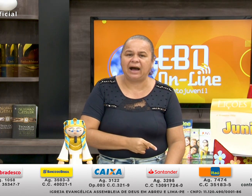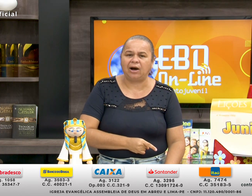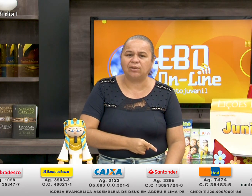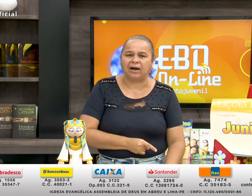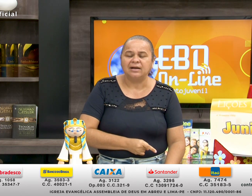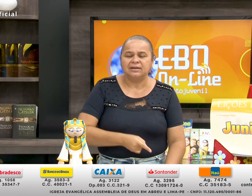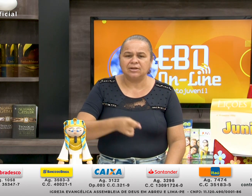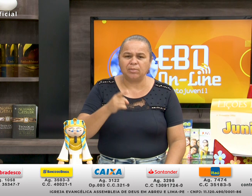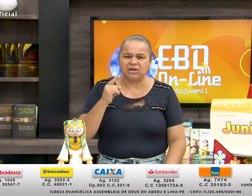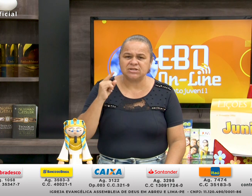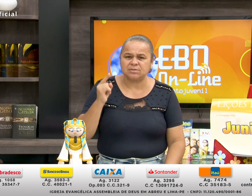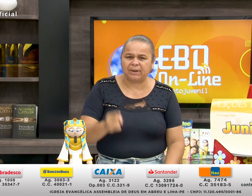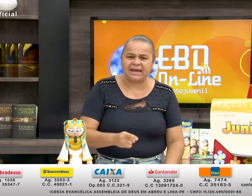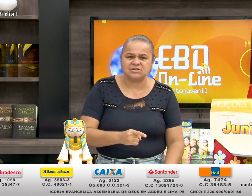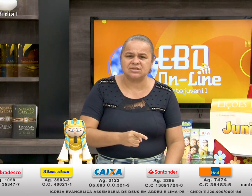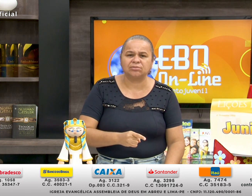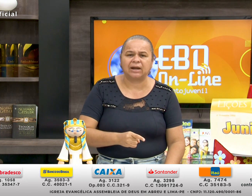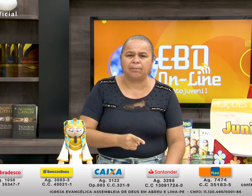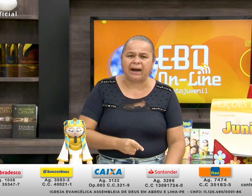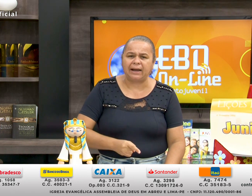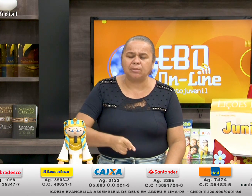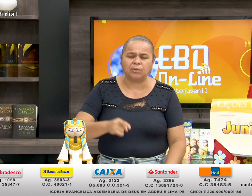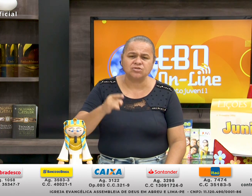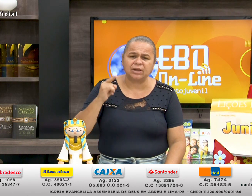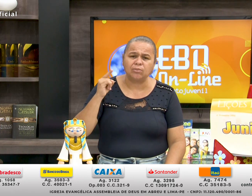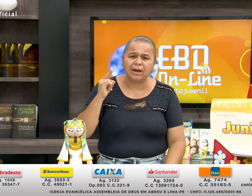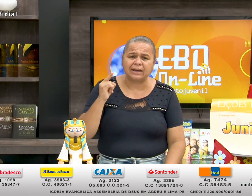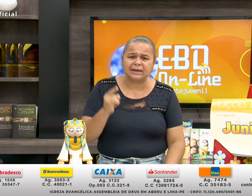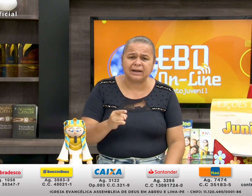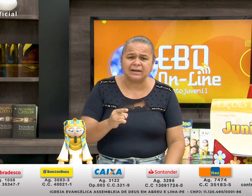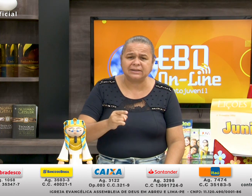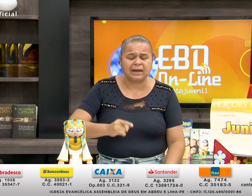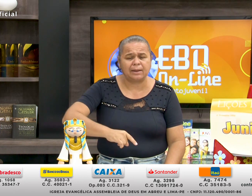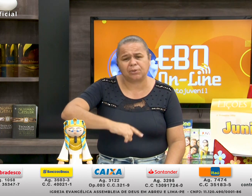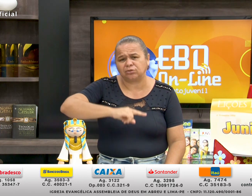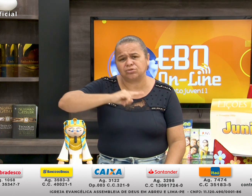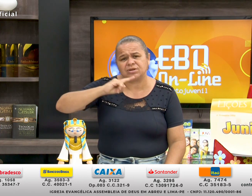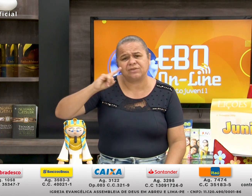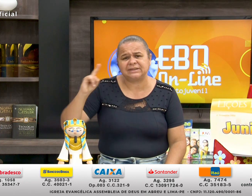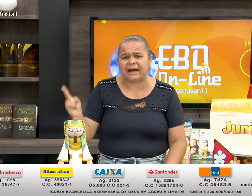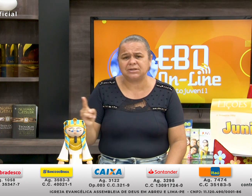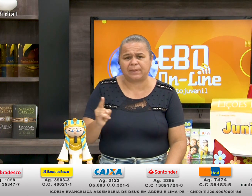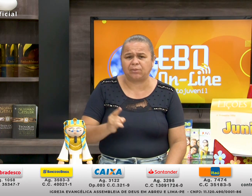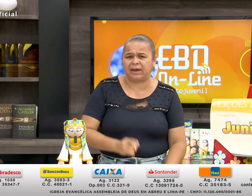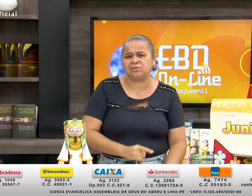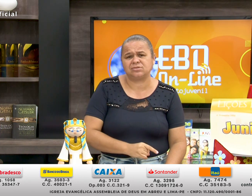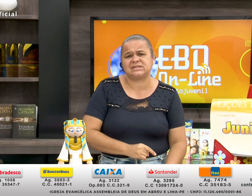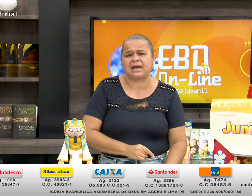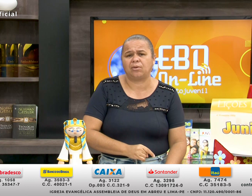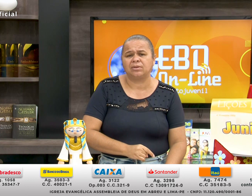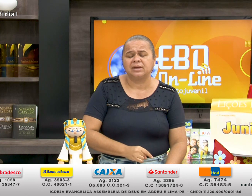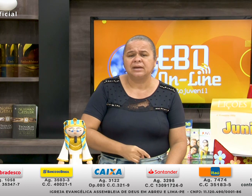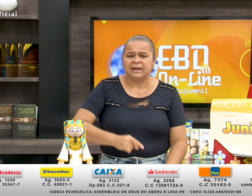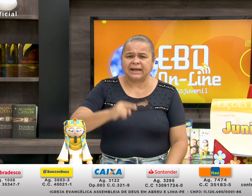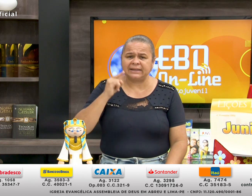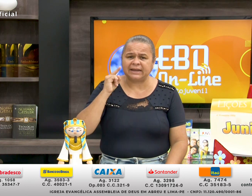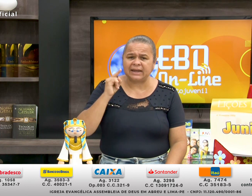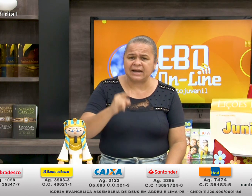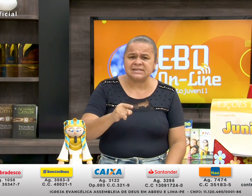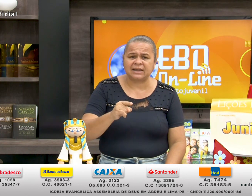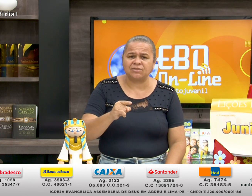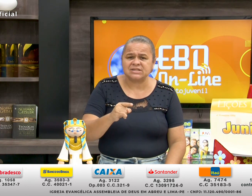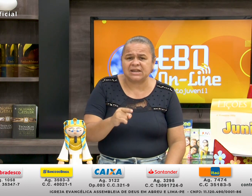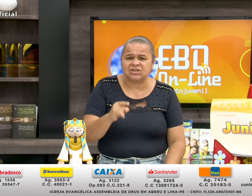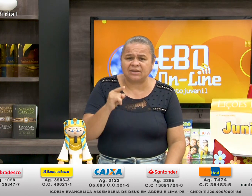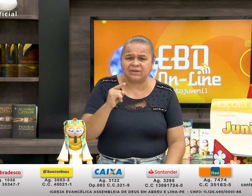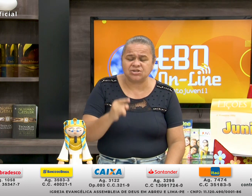cada aula. Não menospreze o seu trabalho, pois tem uma grande produtividade para o reino do céu. Cada